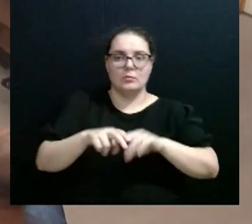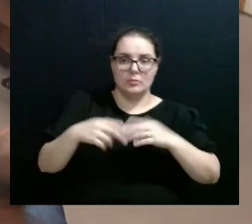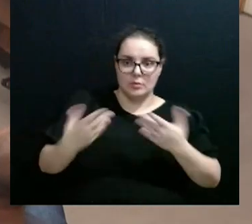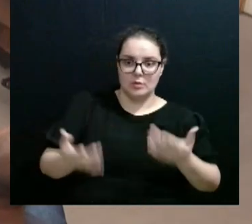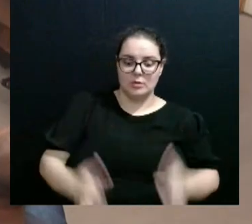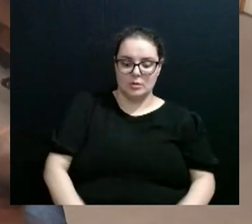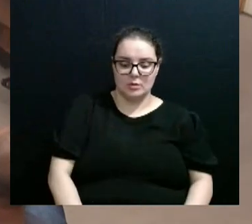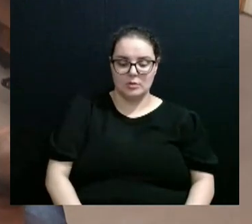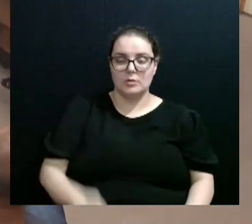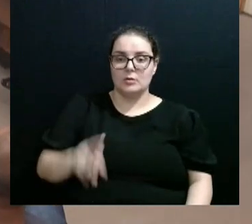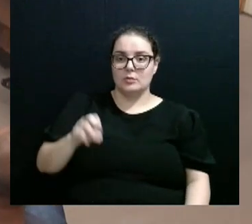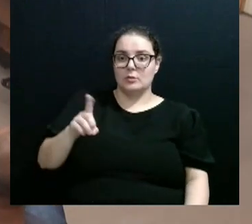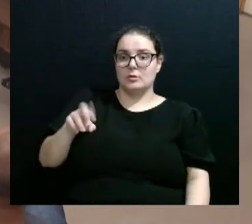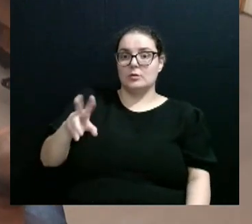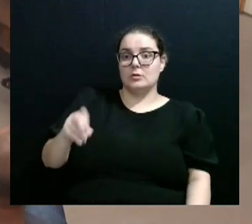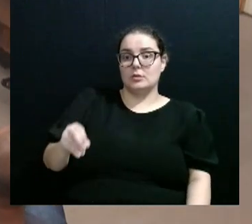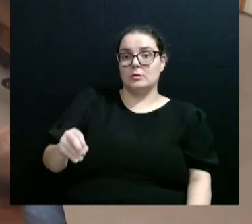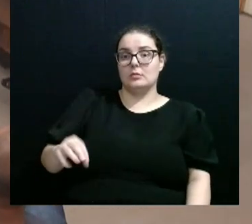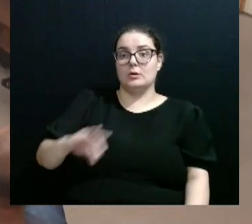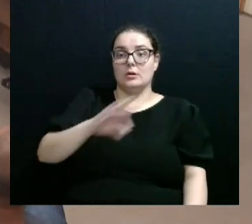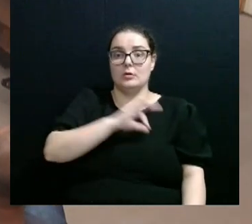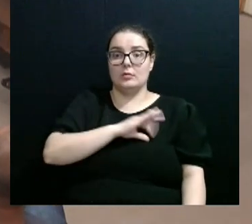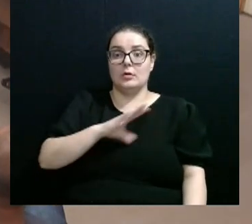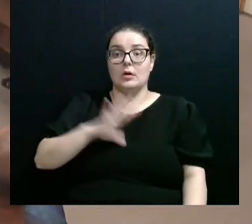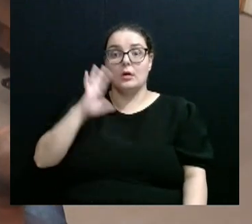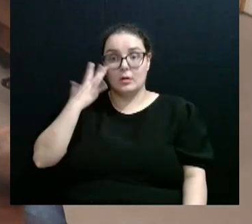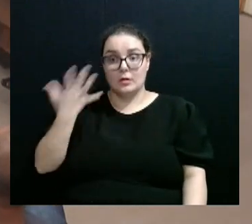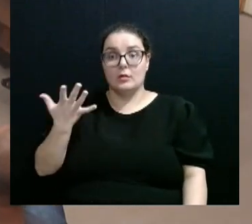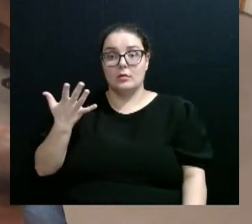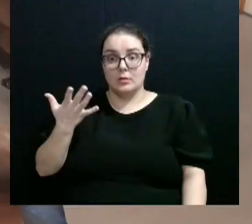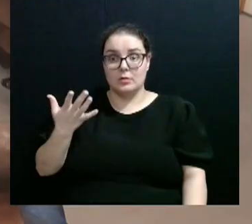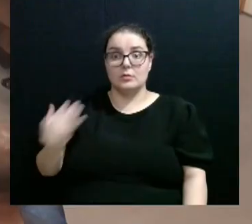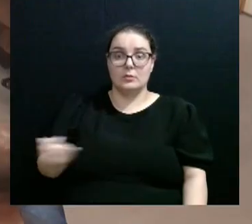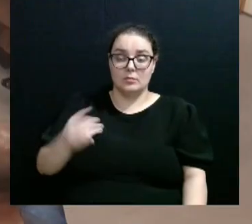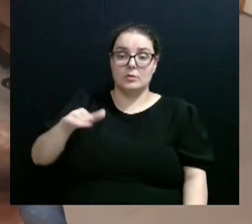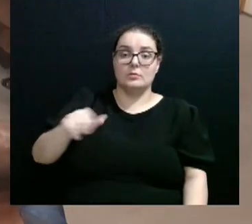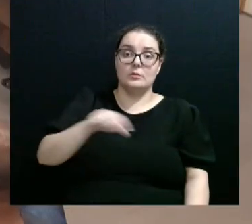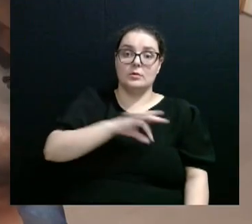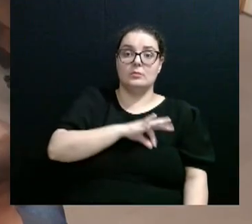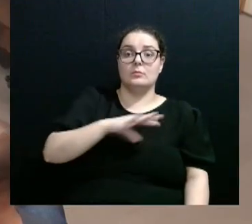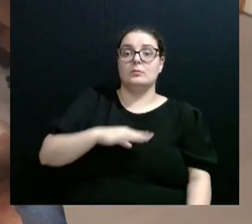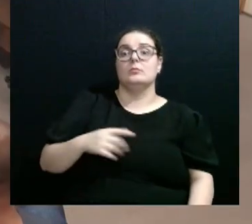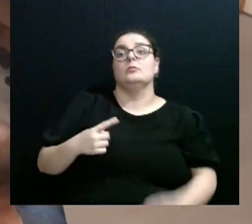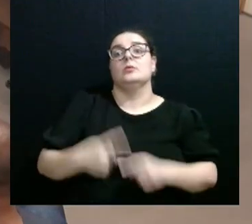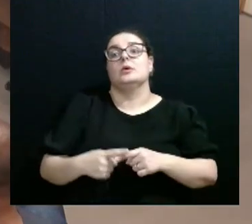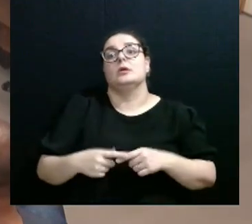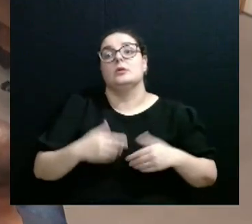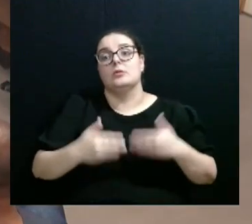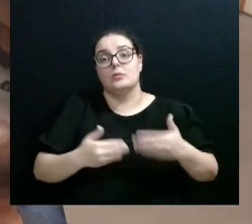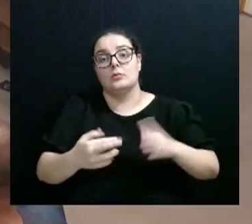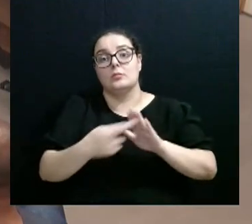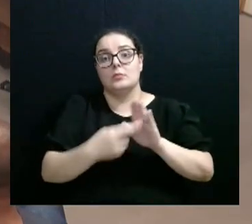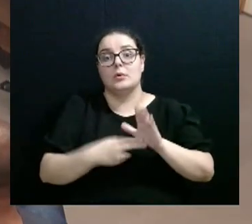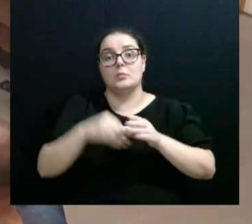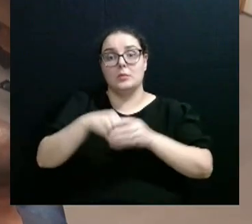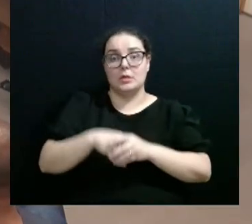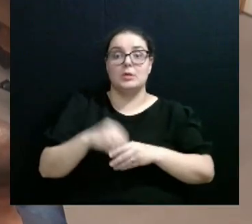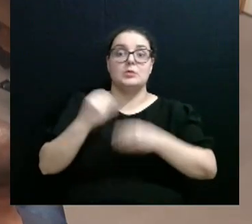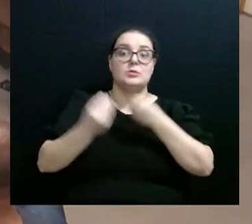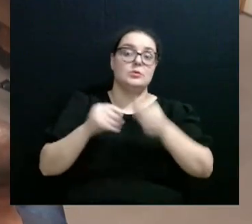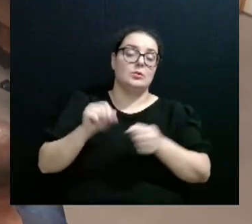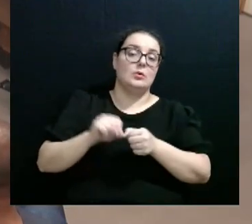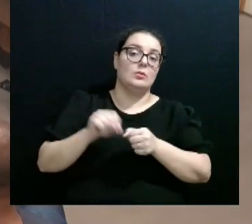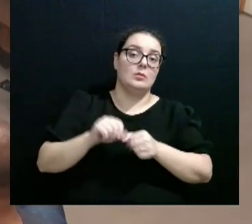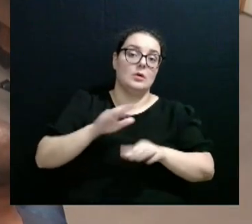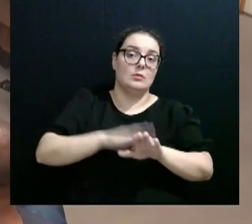a guarda, ela tem, eu acho que vale a pena chamar guarda, sim, porque ela tem um procedimento interno e um protocolo de como faz essas atuações e